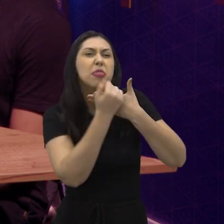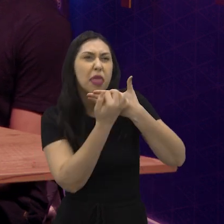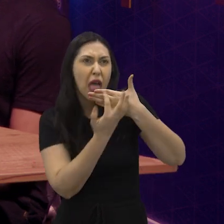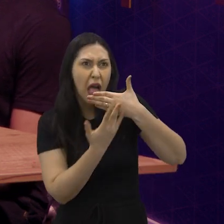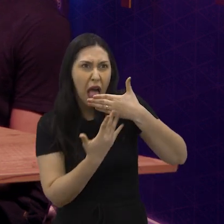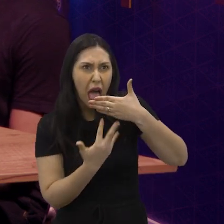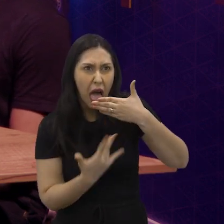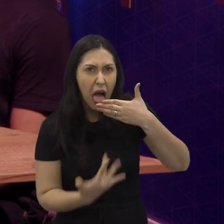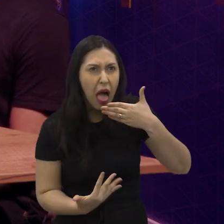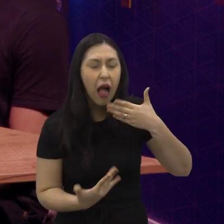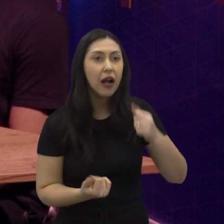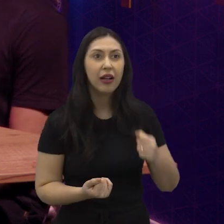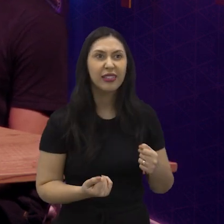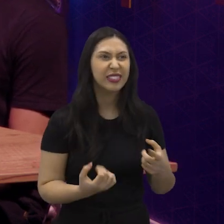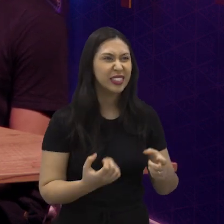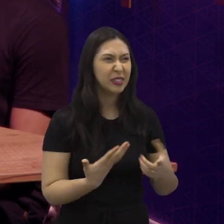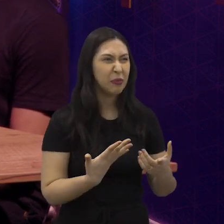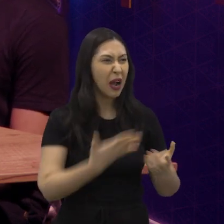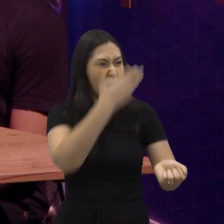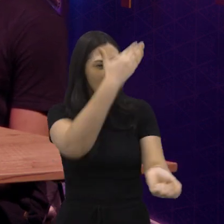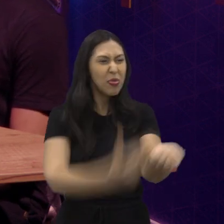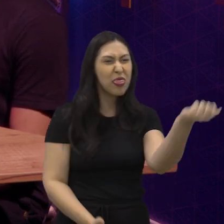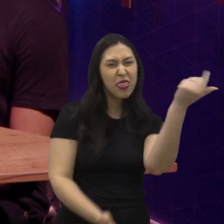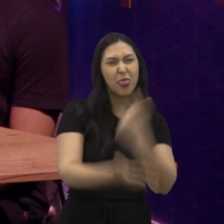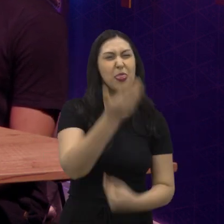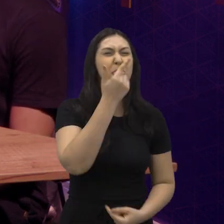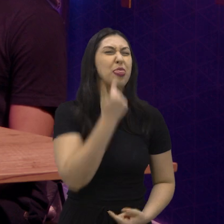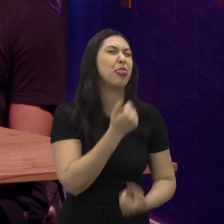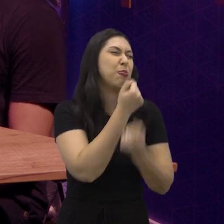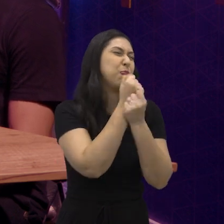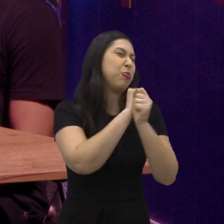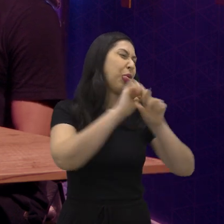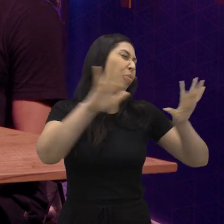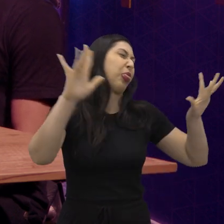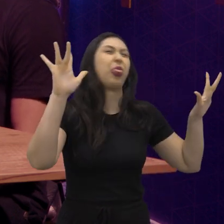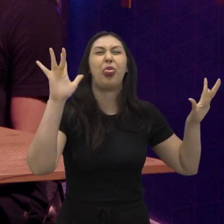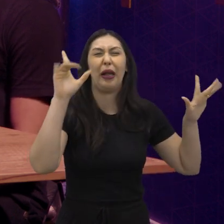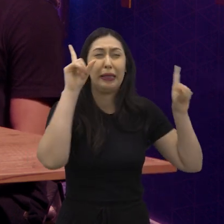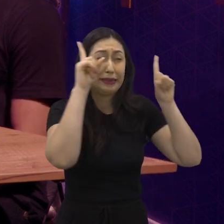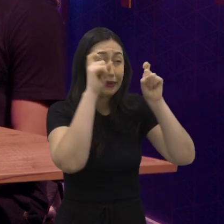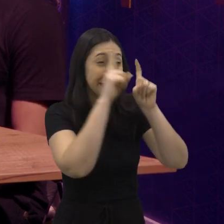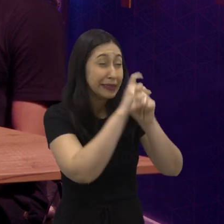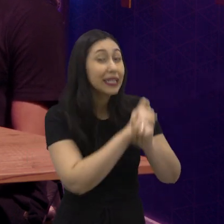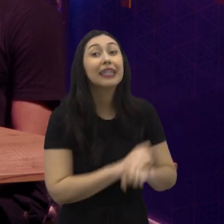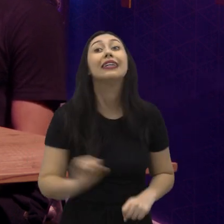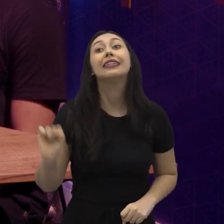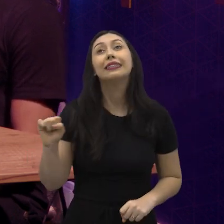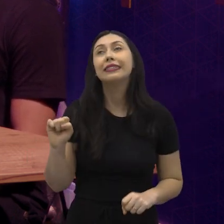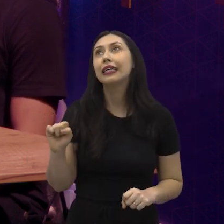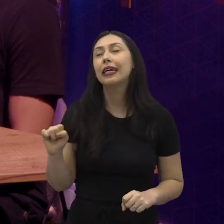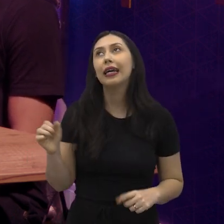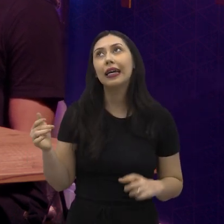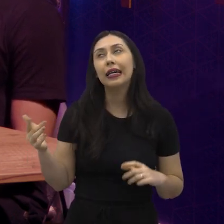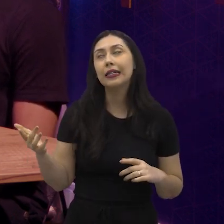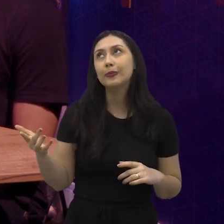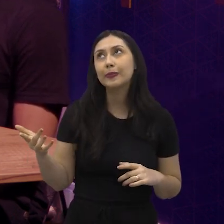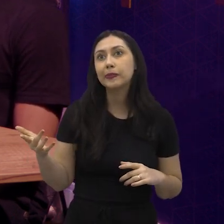mais escrachado, né? Arrancou pedaço, saiu muito sangue. Cenas difíceis. A gente tem aí, sei